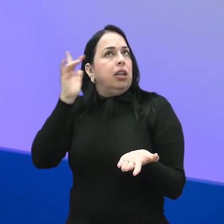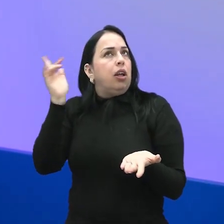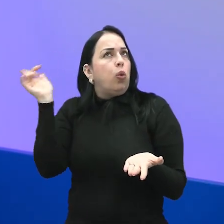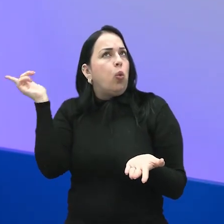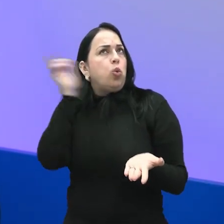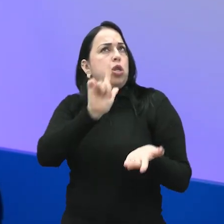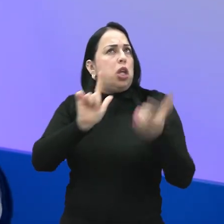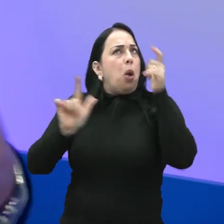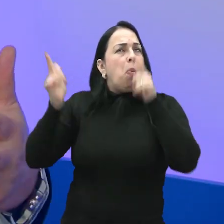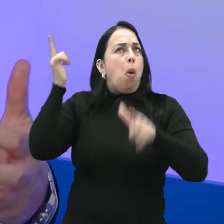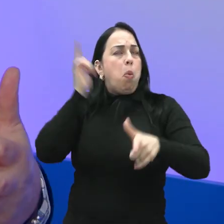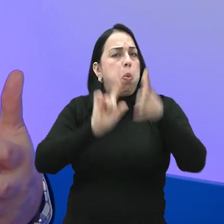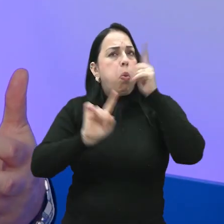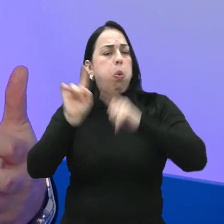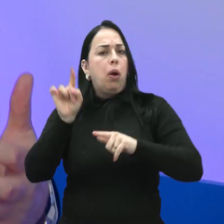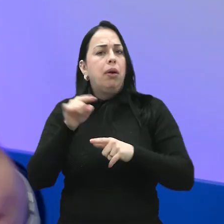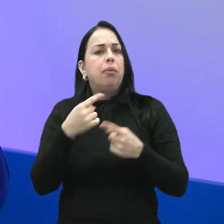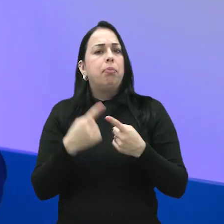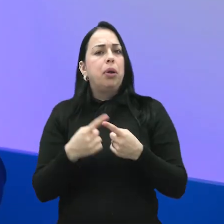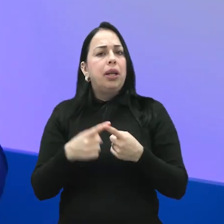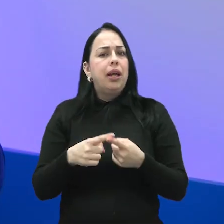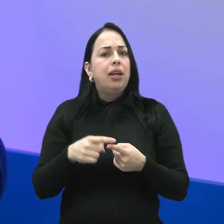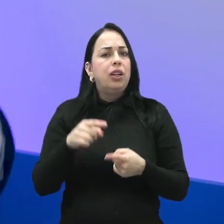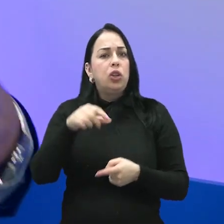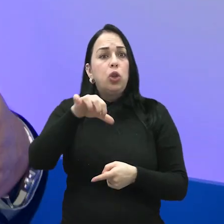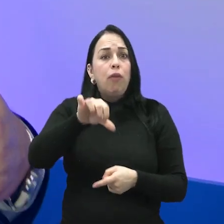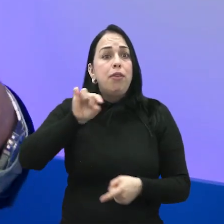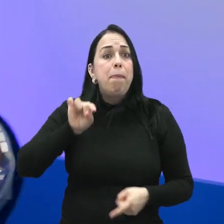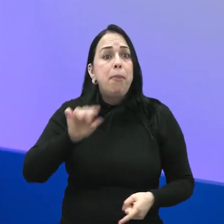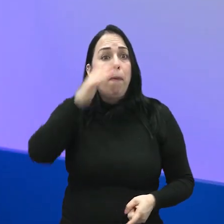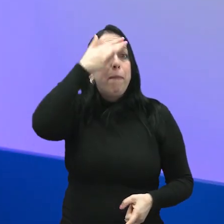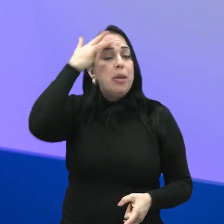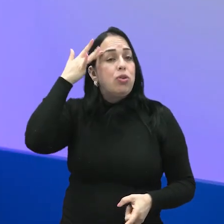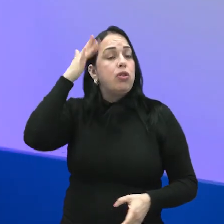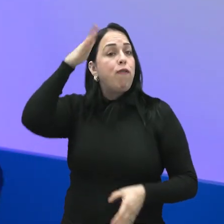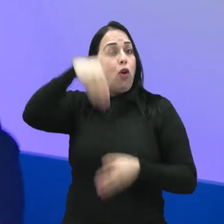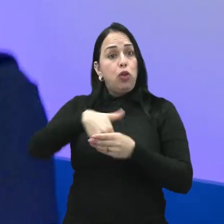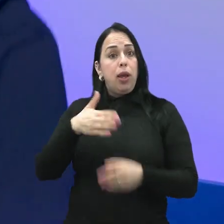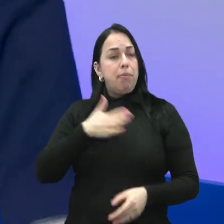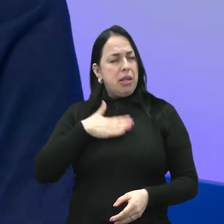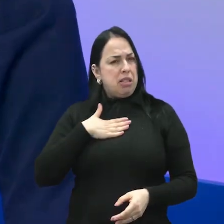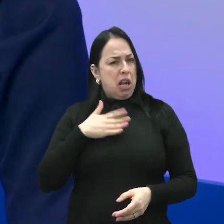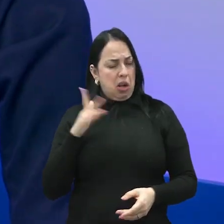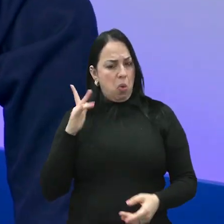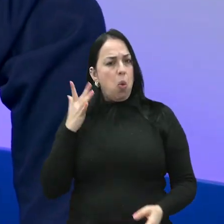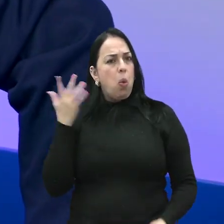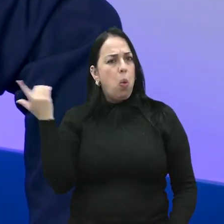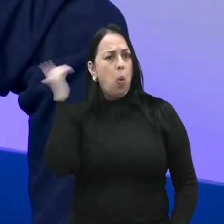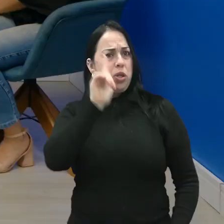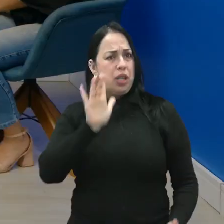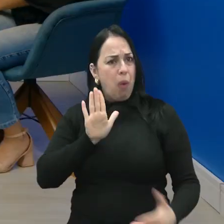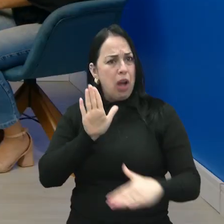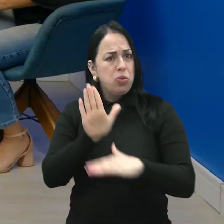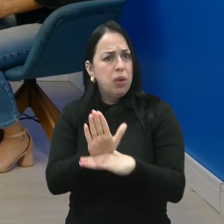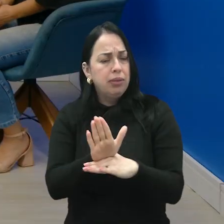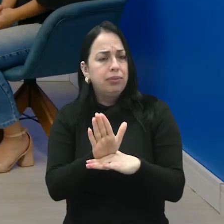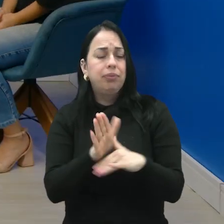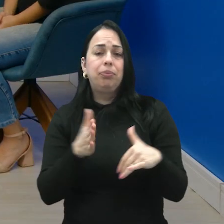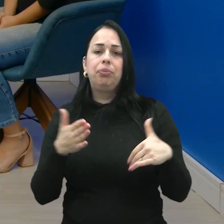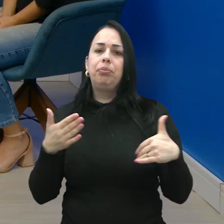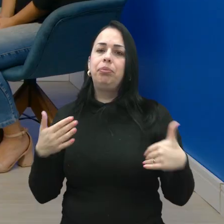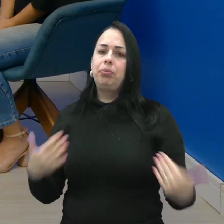conta de todas as expectativas que 4, 7, 9 mil votos colocaram em mim? E, de